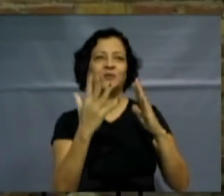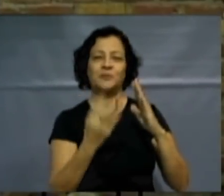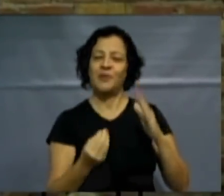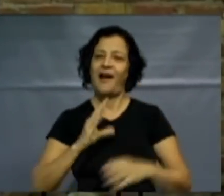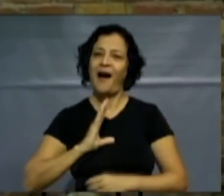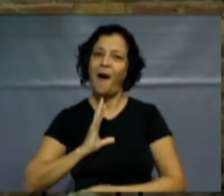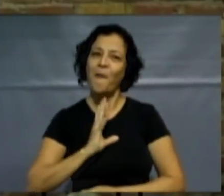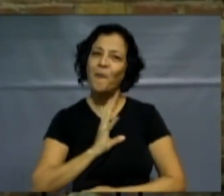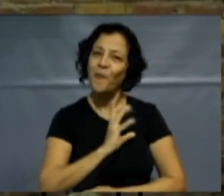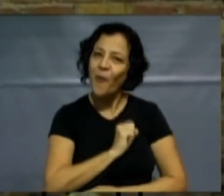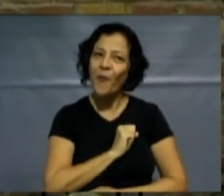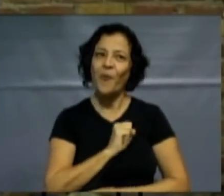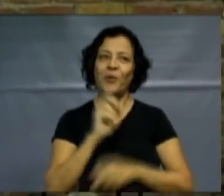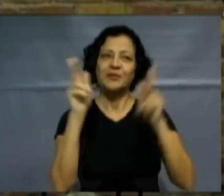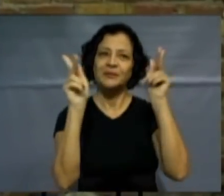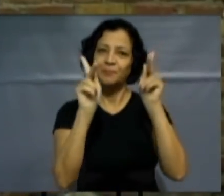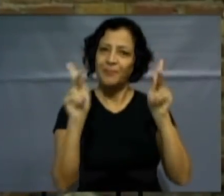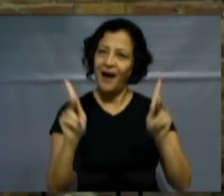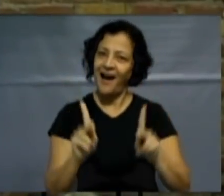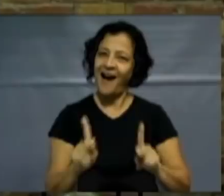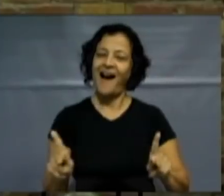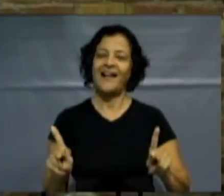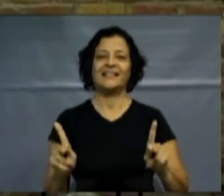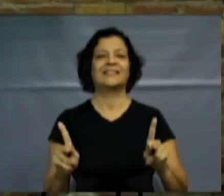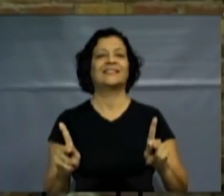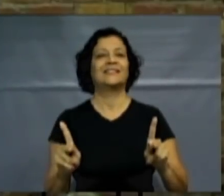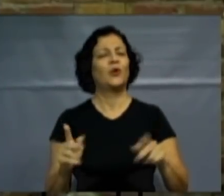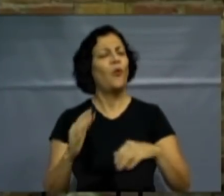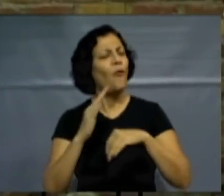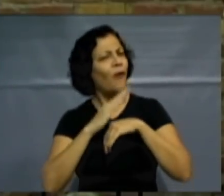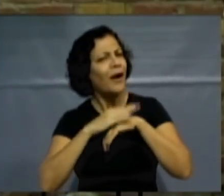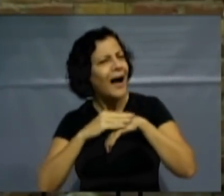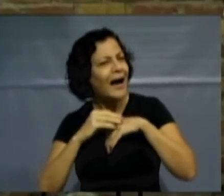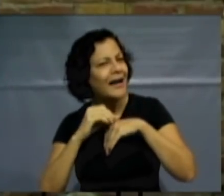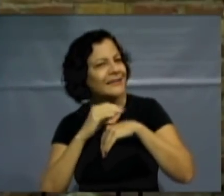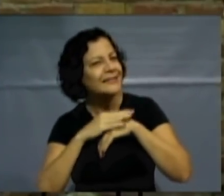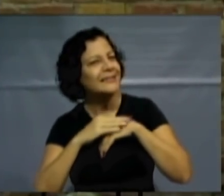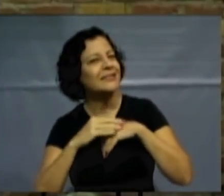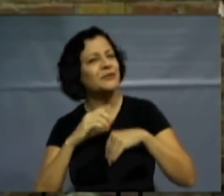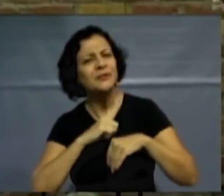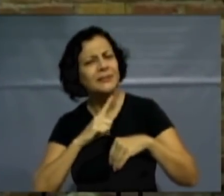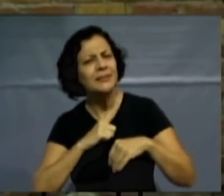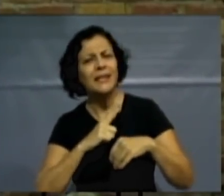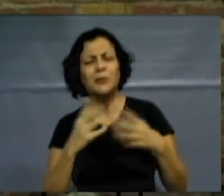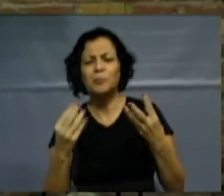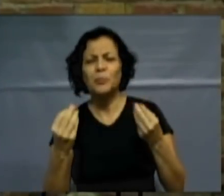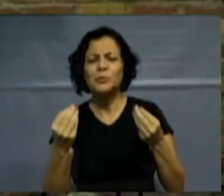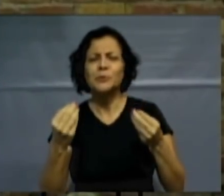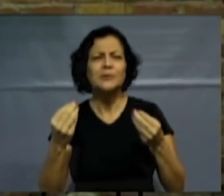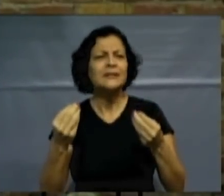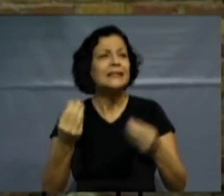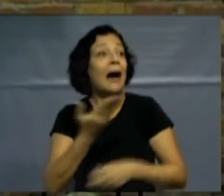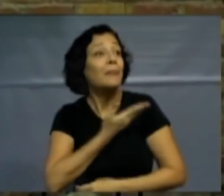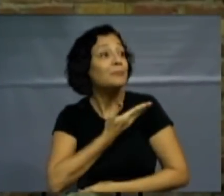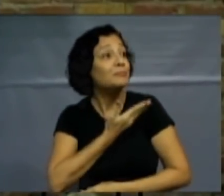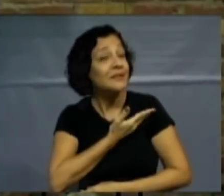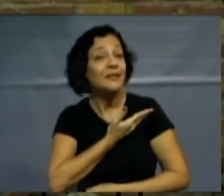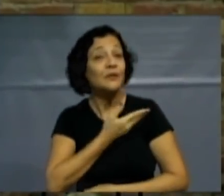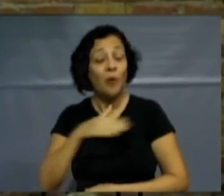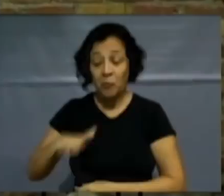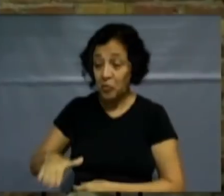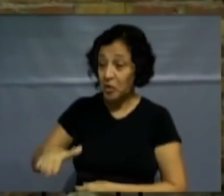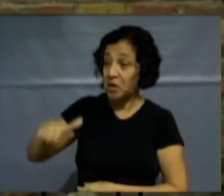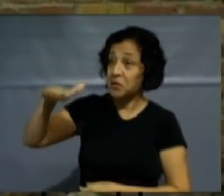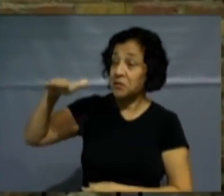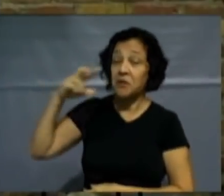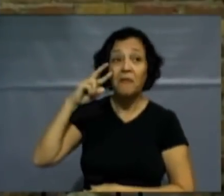amor, a esta casa de paz, que a gente tem tanto carinho, tem tantos amigos. A gente cresceu vendo Marcelo Turra